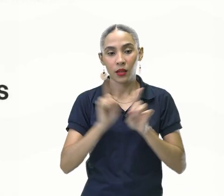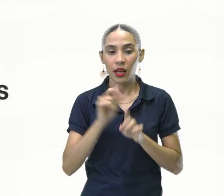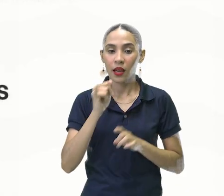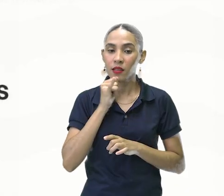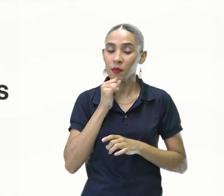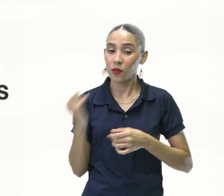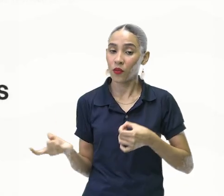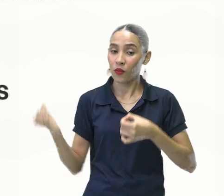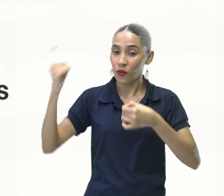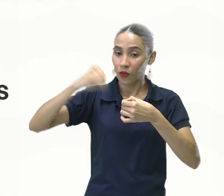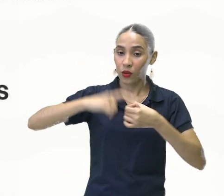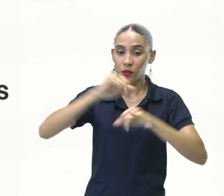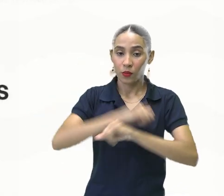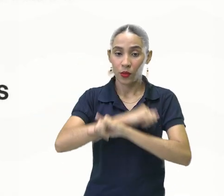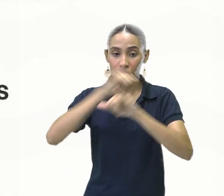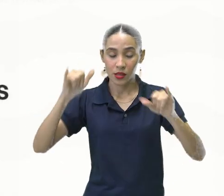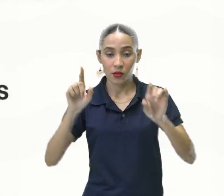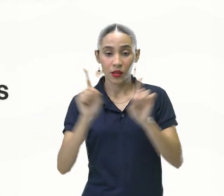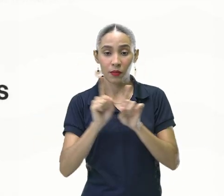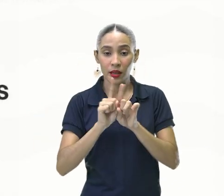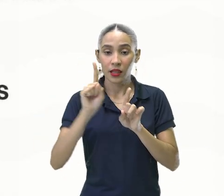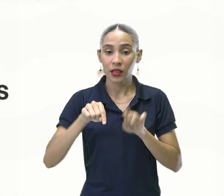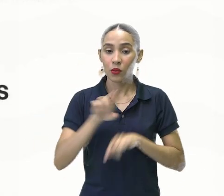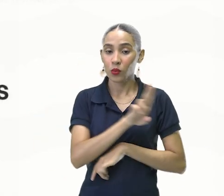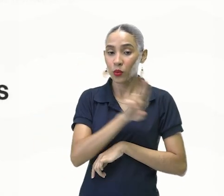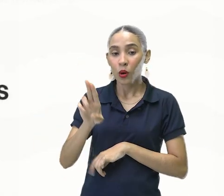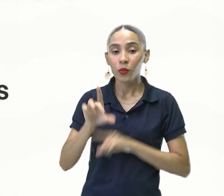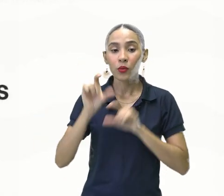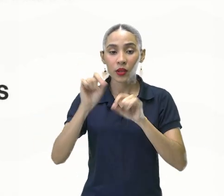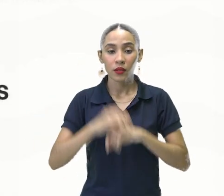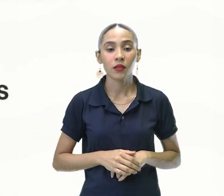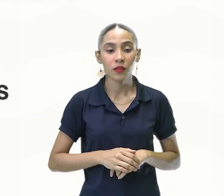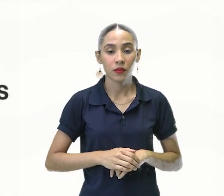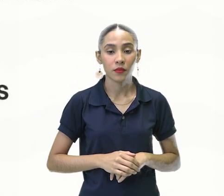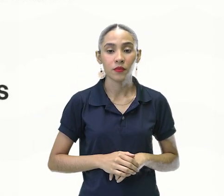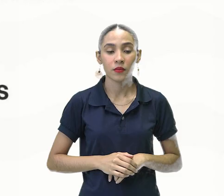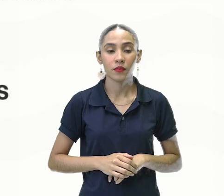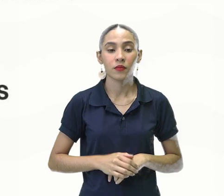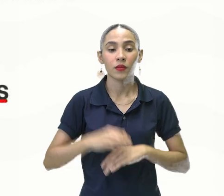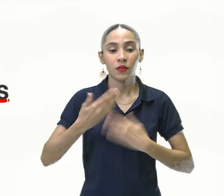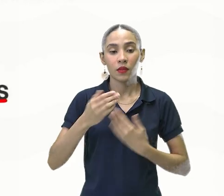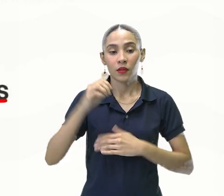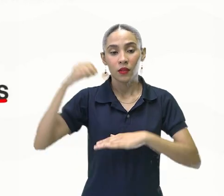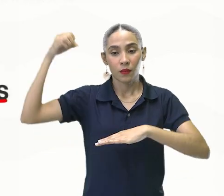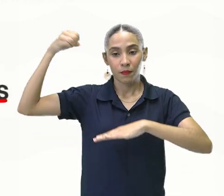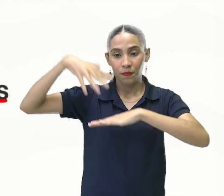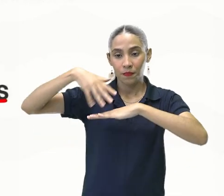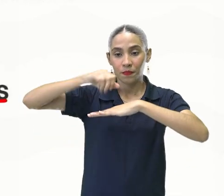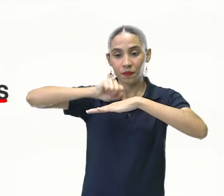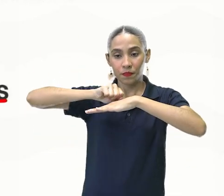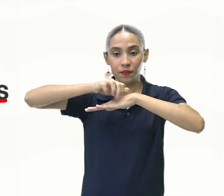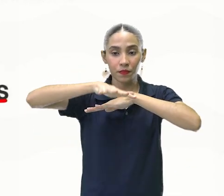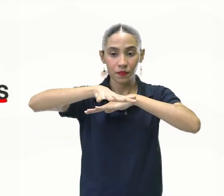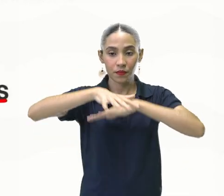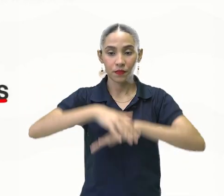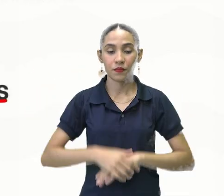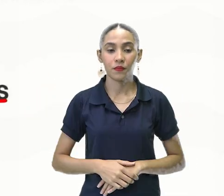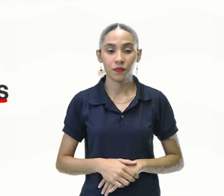aqueles que retornam ao meio de propagação, eles são chamados de raios